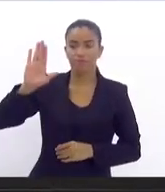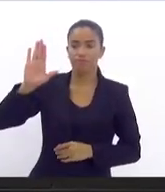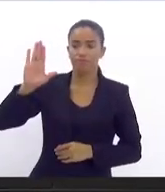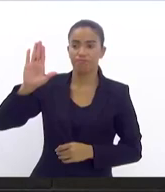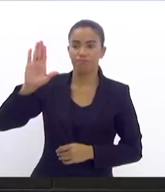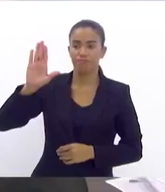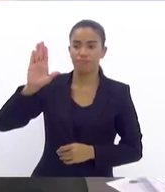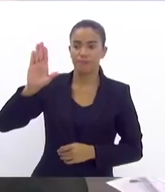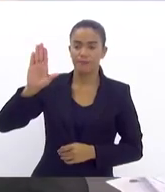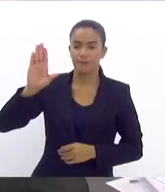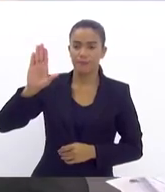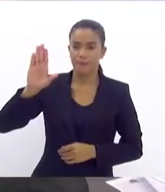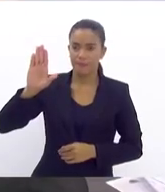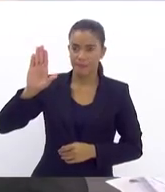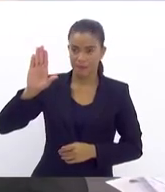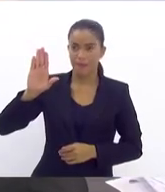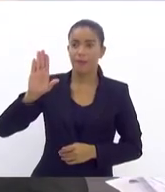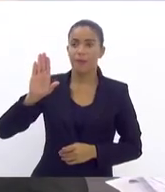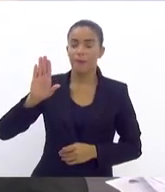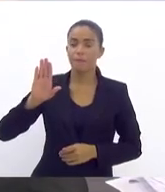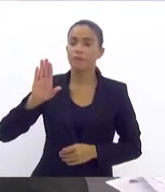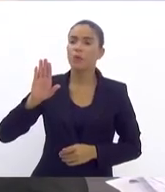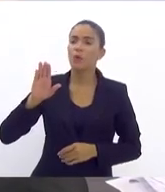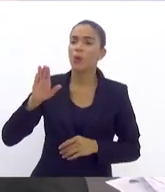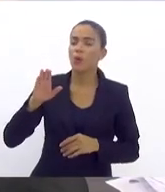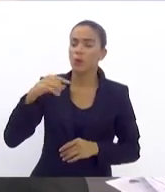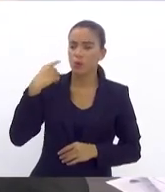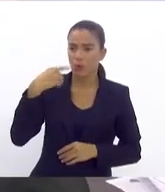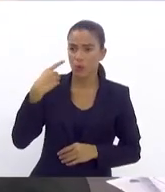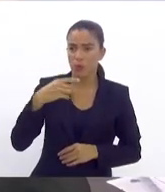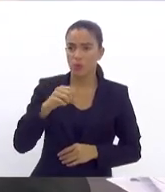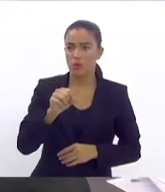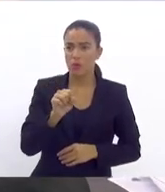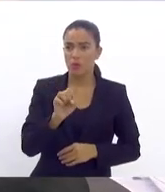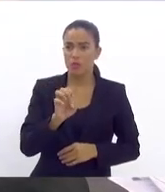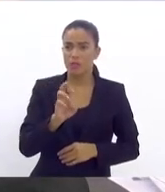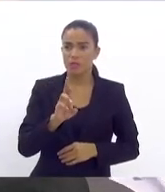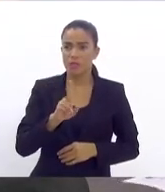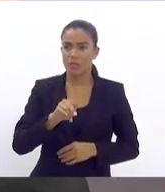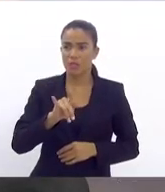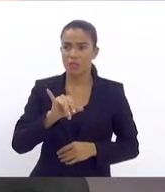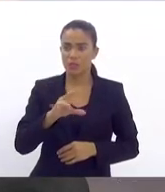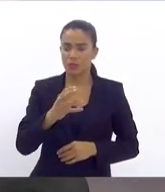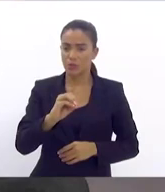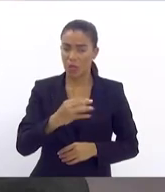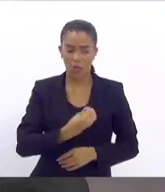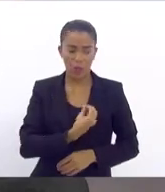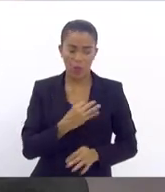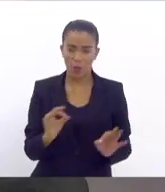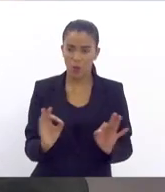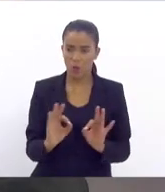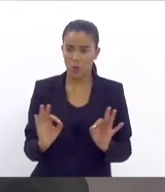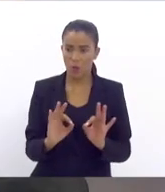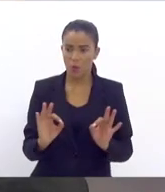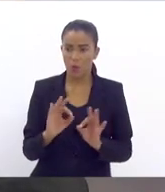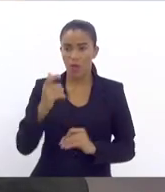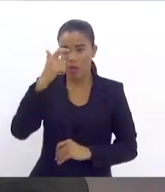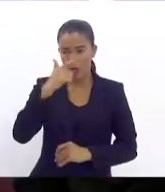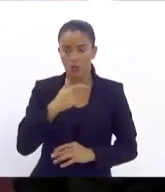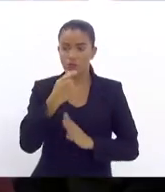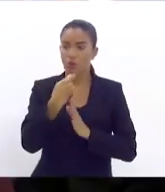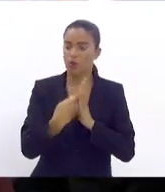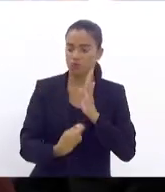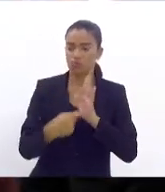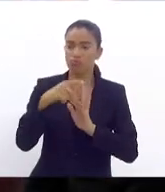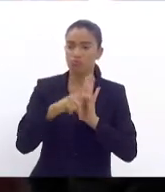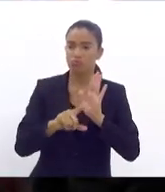não? Presidente, o deputado doutor Serginho, relator do item 19, ele não está presente. E eu sou o autor do